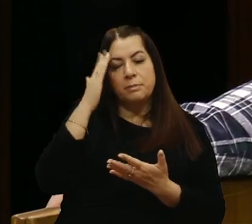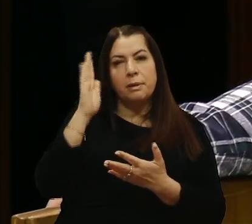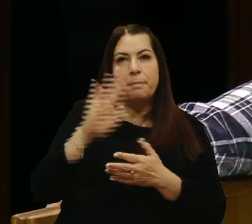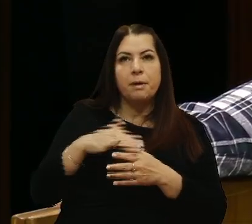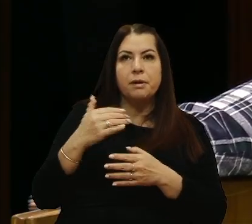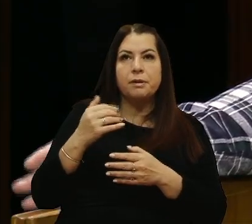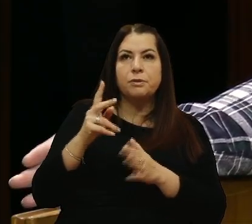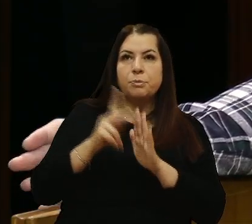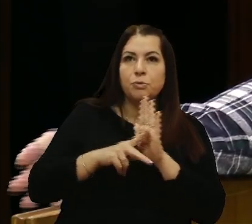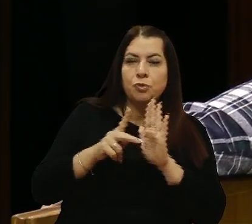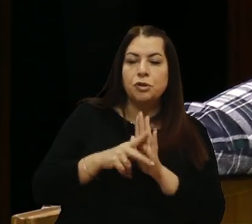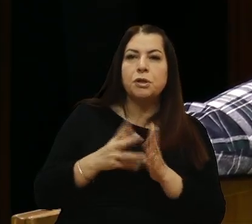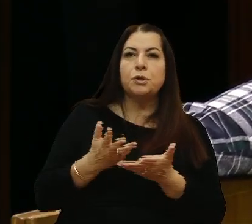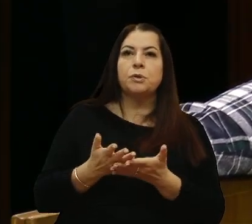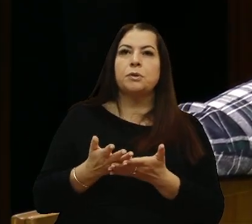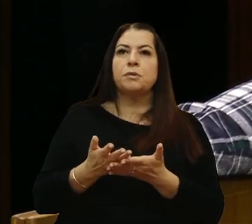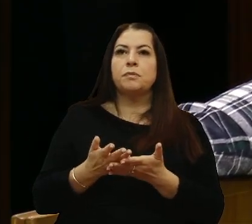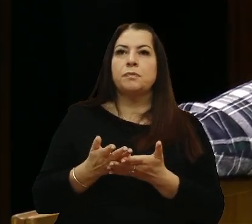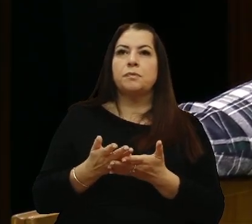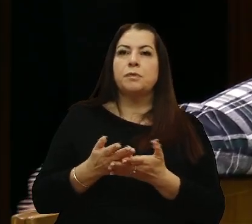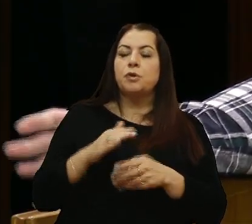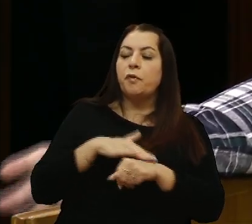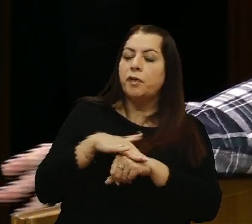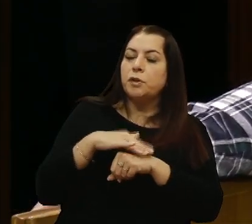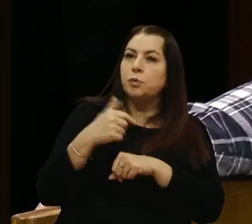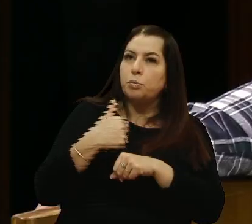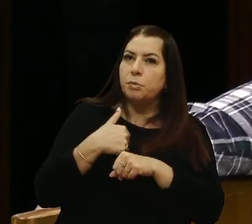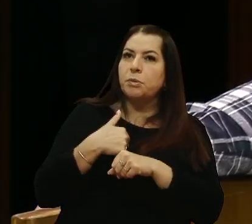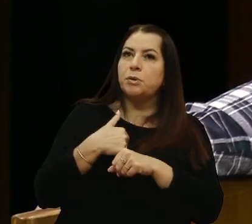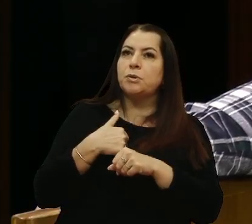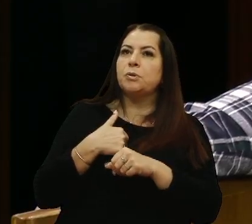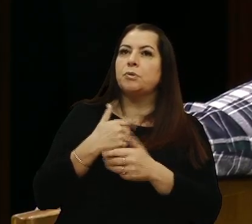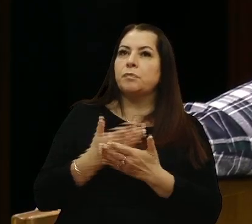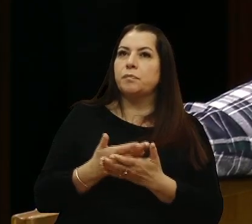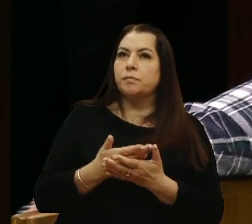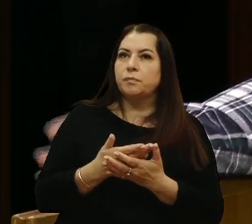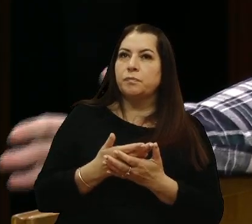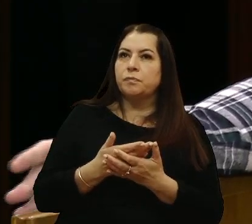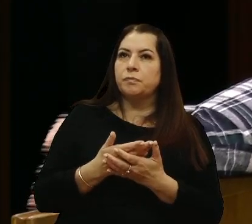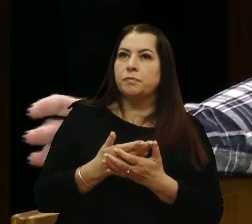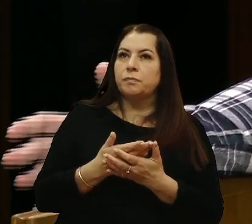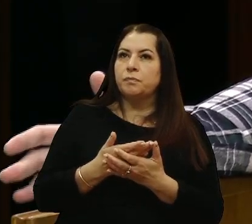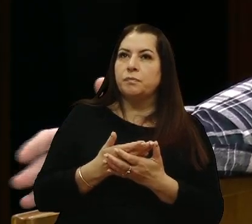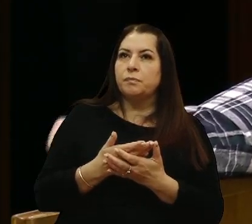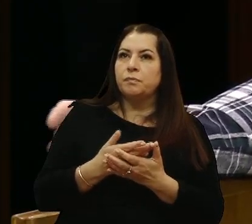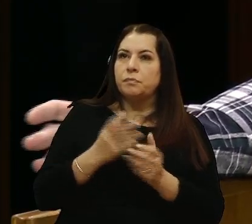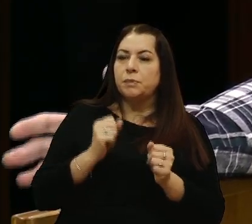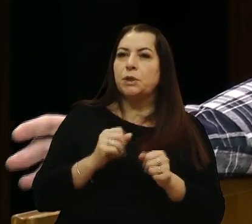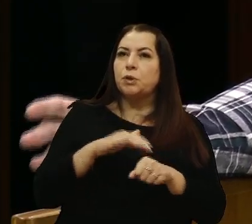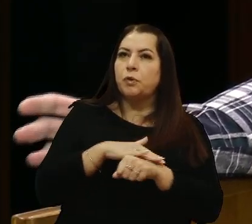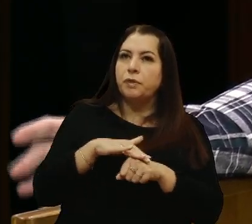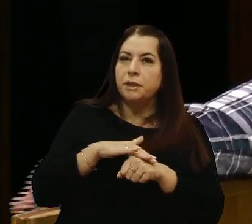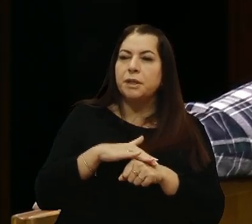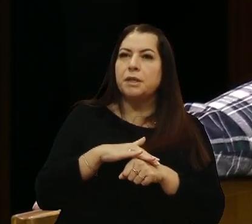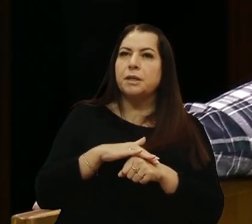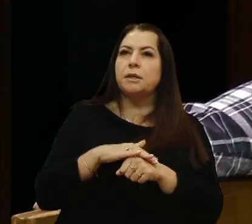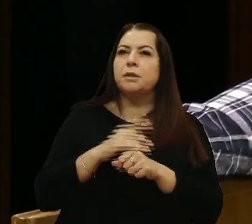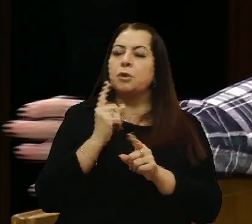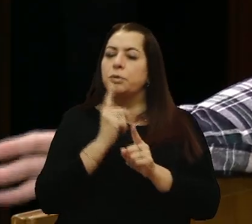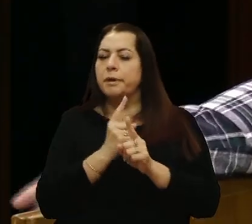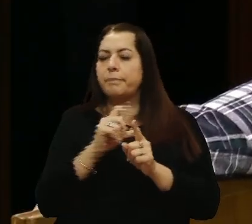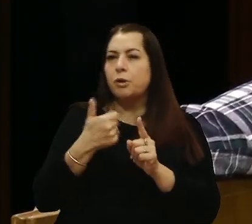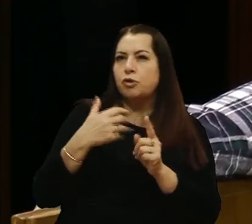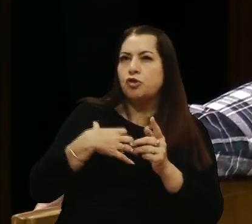sobre o projeto, quem tiver interesse em conversar comigo, estou disposto a poder conversar, achar melhores formas